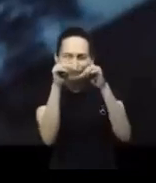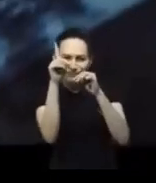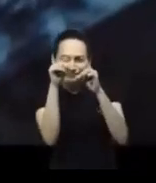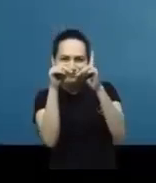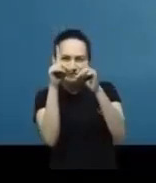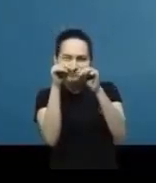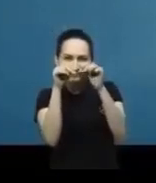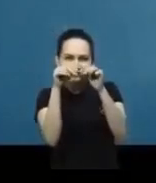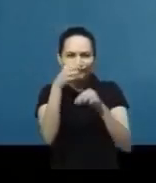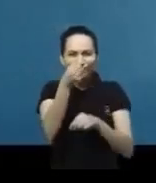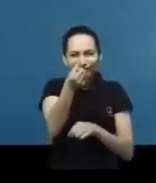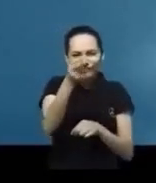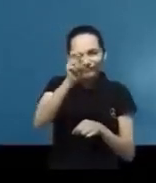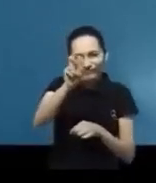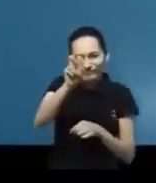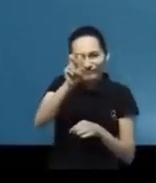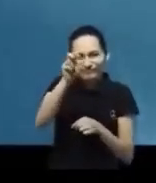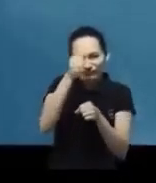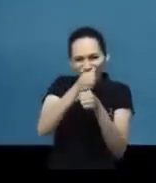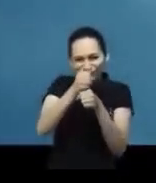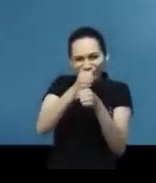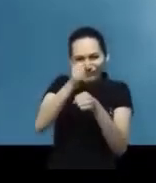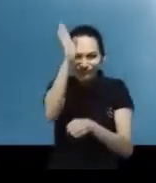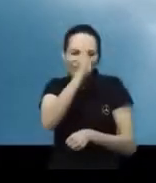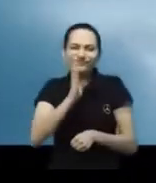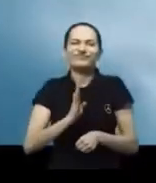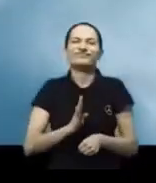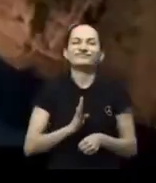Mercedes-Benz, 65 anos de Brasil.